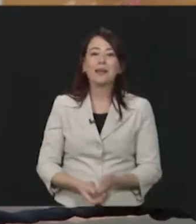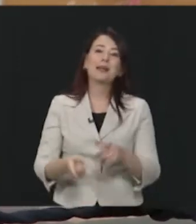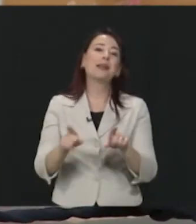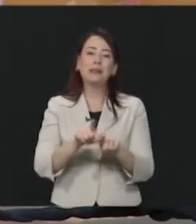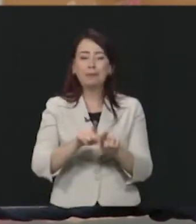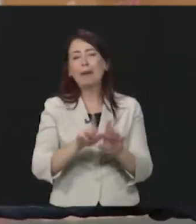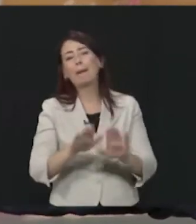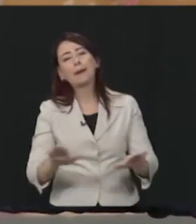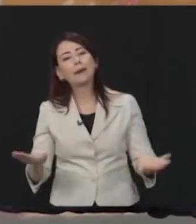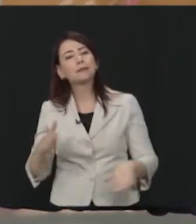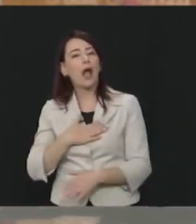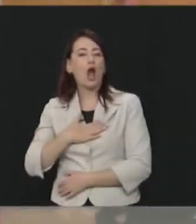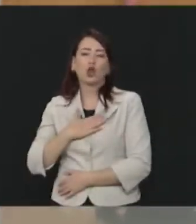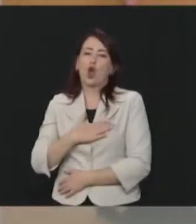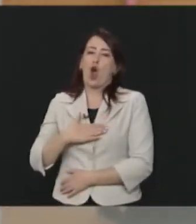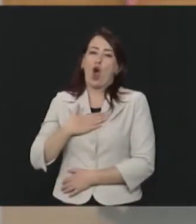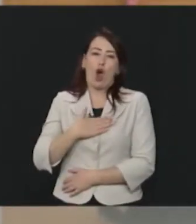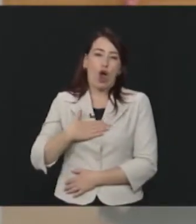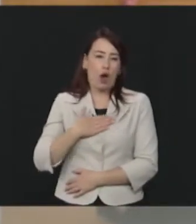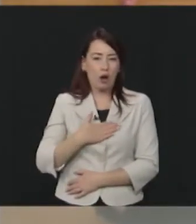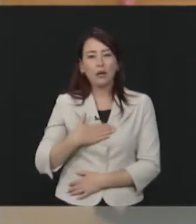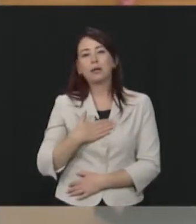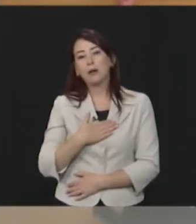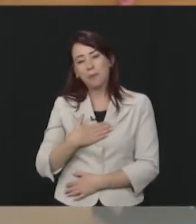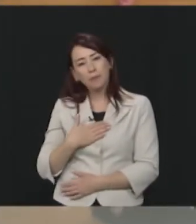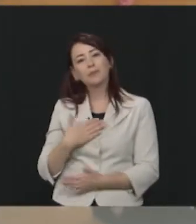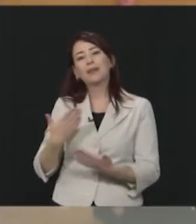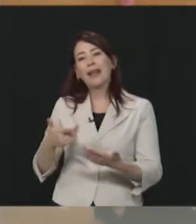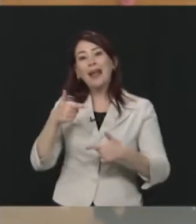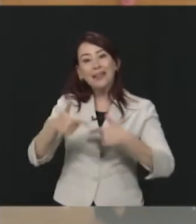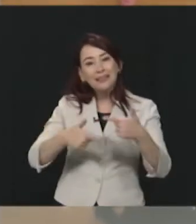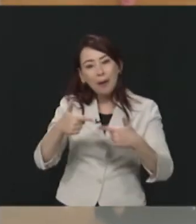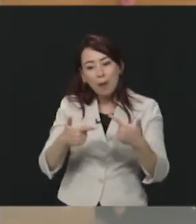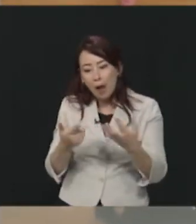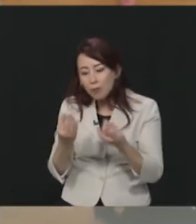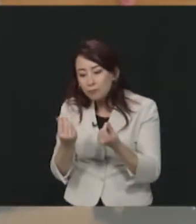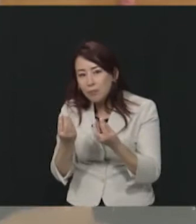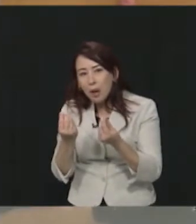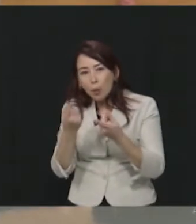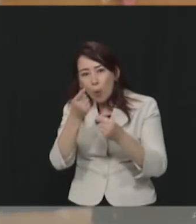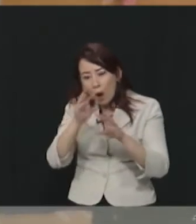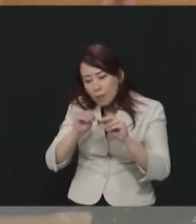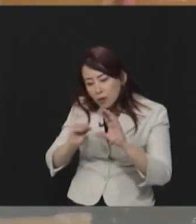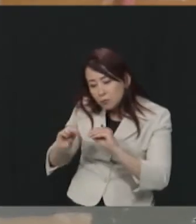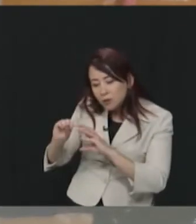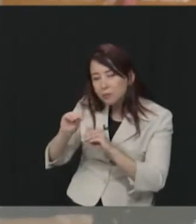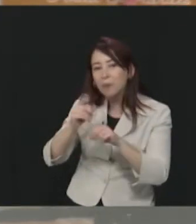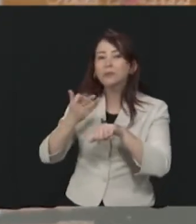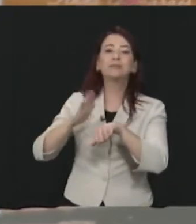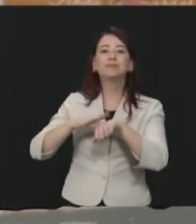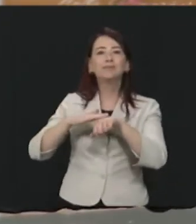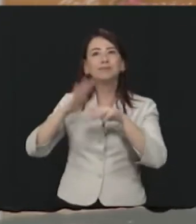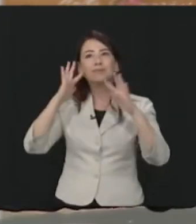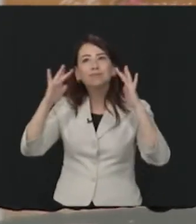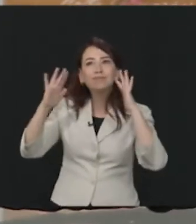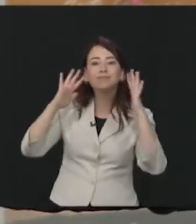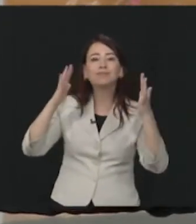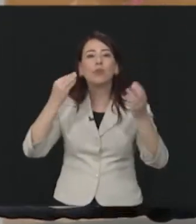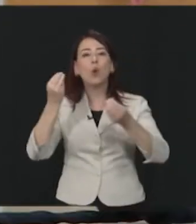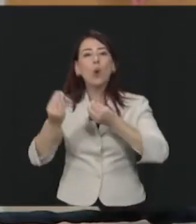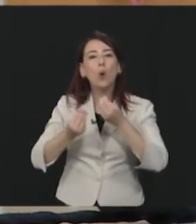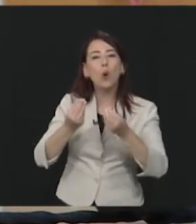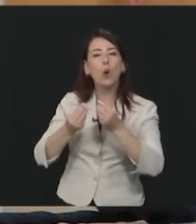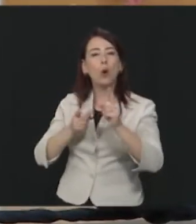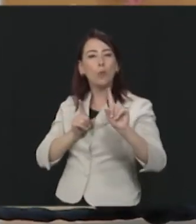os trabalhos manuais têm essa oportunidade. Ajudam muito, né, a pessoa a ter contato com os desafios,